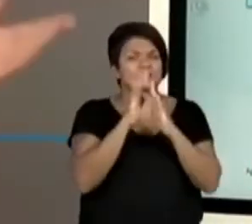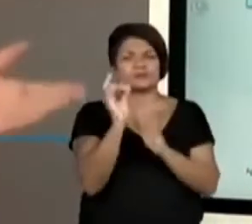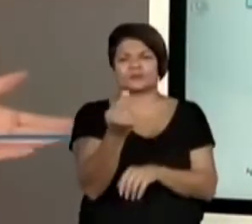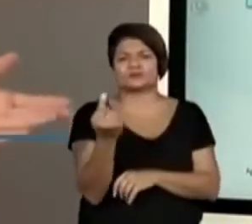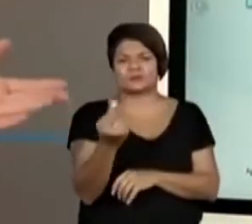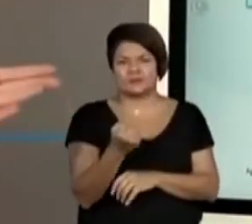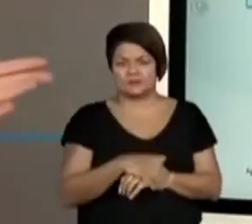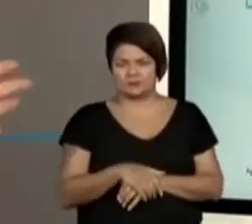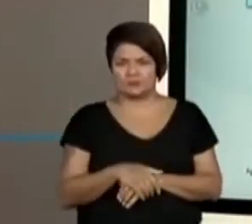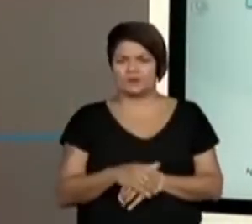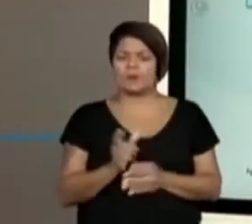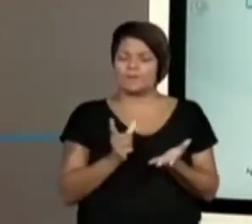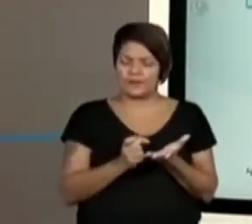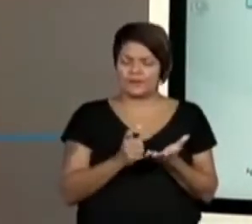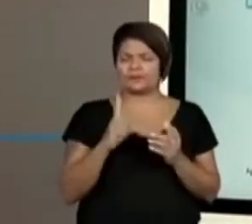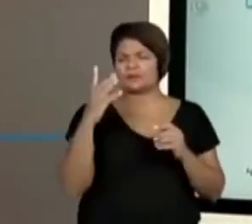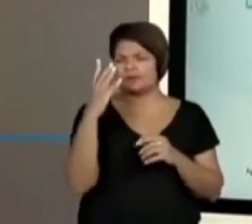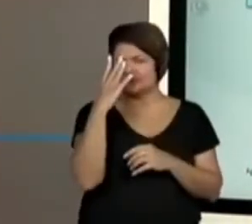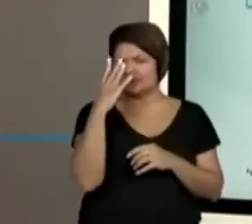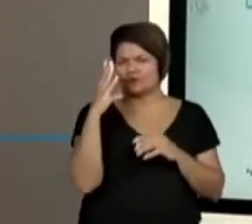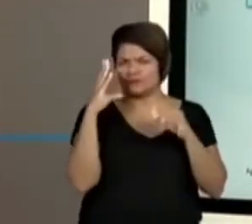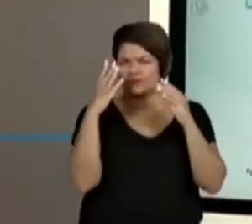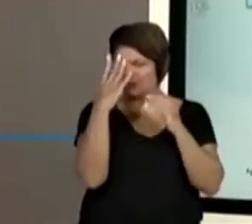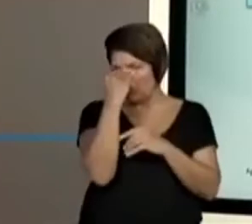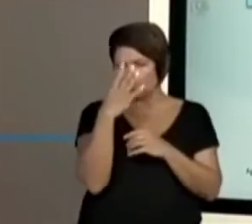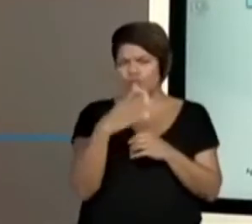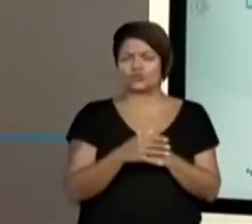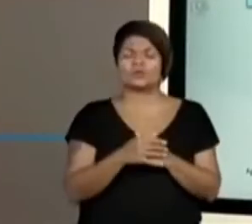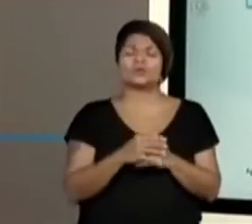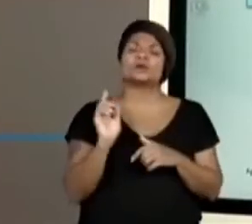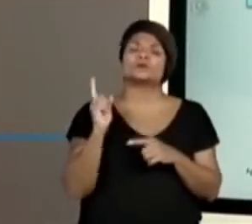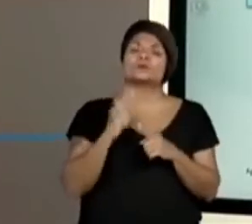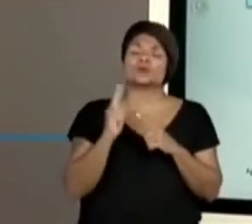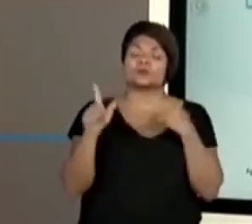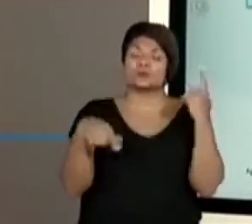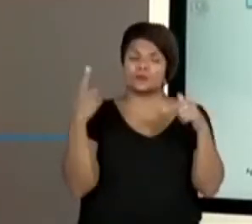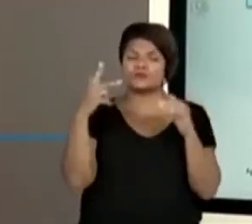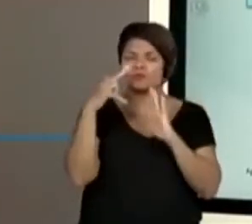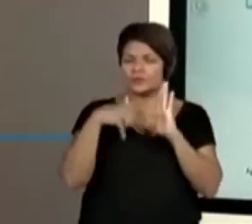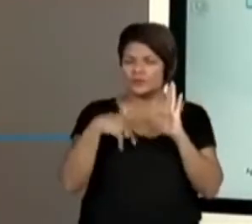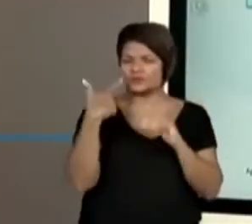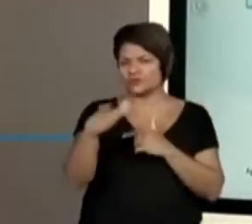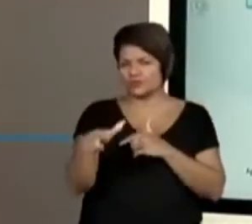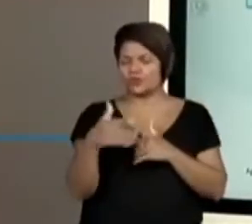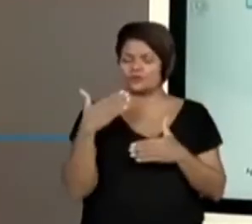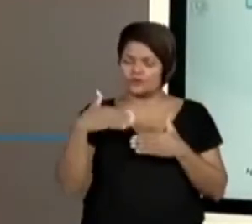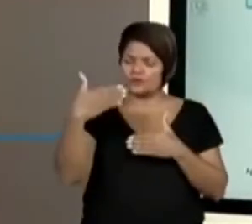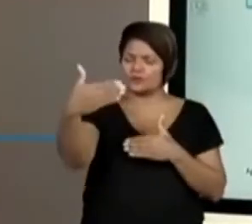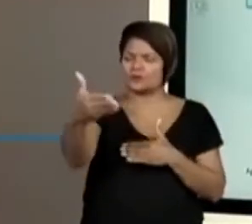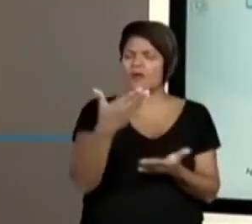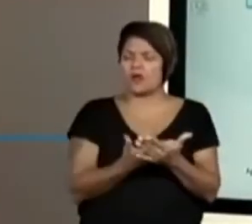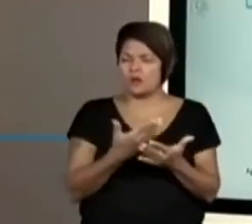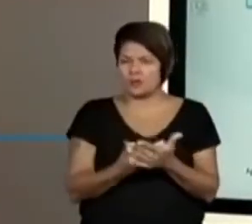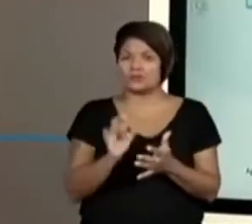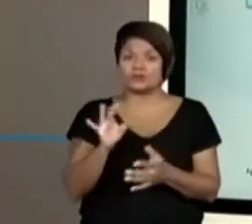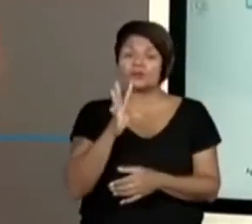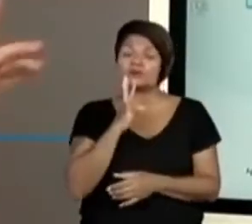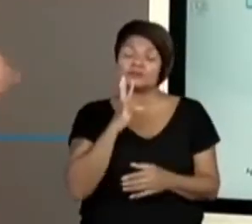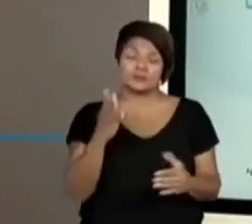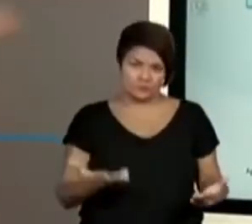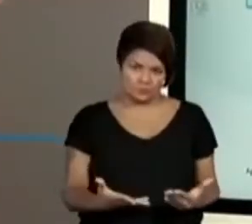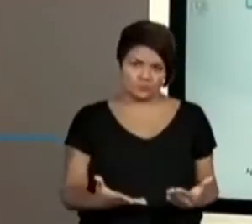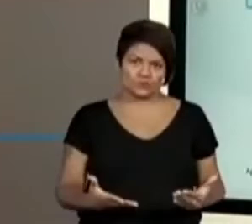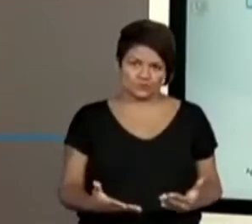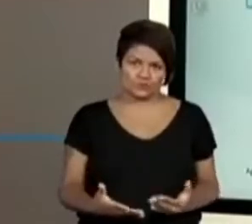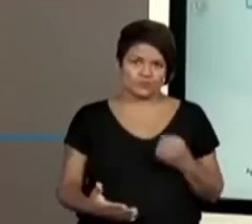Então, printa a tela, né, professora Joyce? Por quê? Essa leitura, depois eu vou trazer de novo, vai ter aulas para isso. É só para vocês conhecerem.